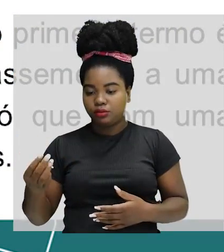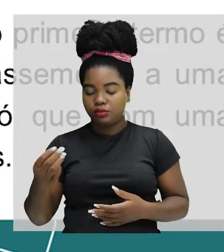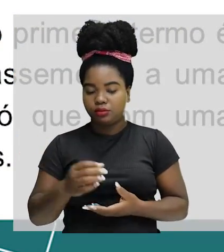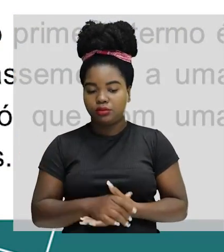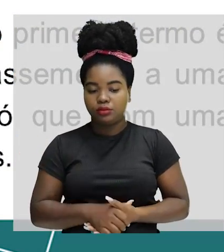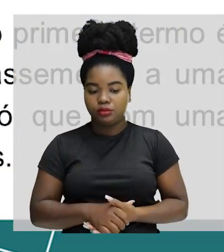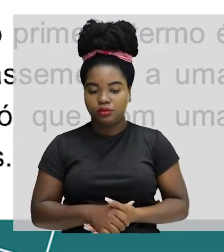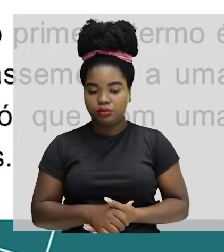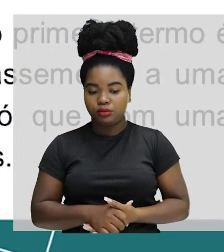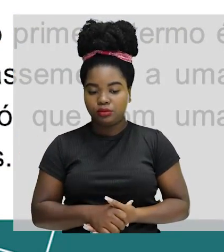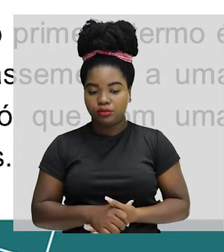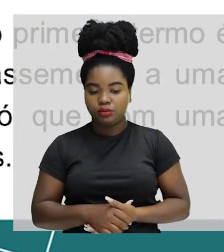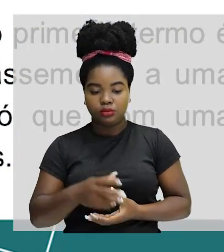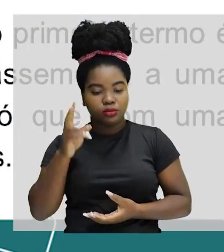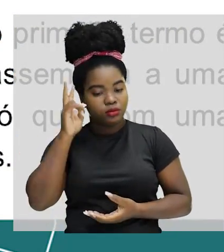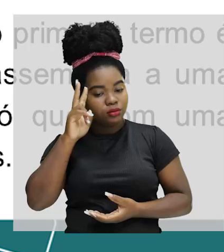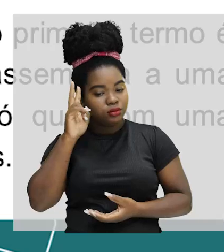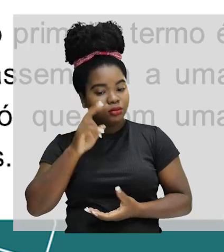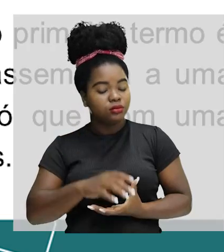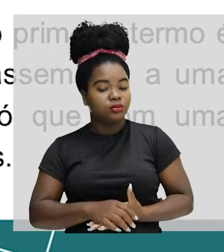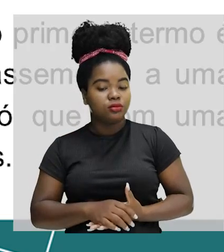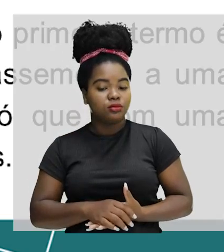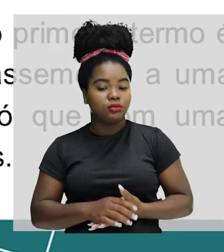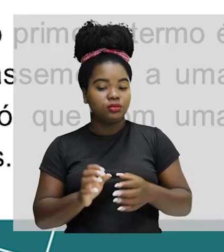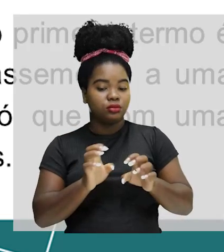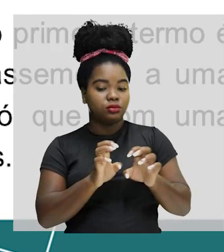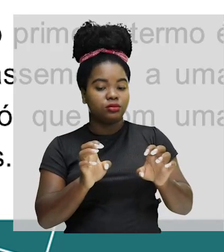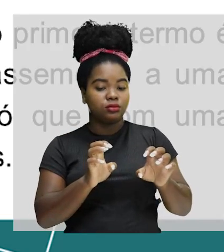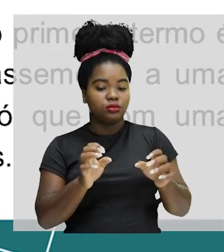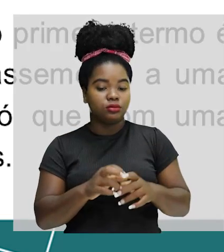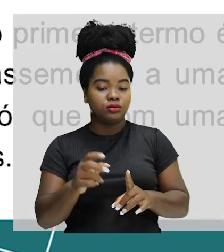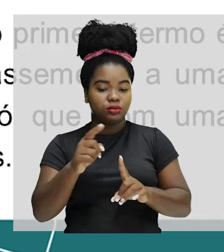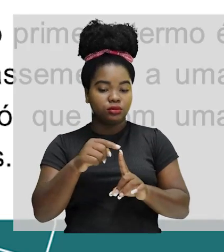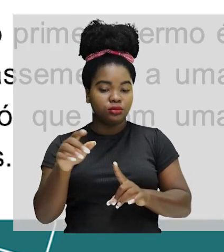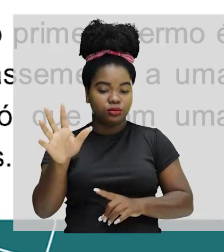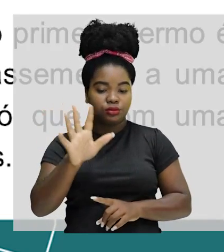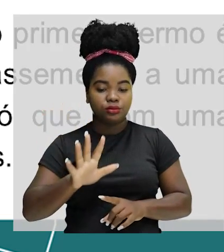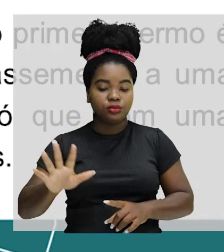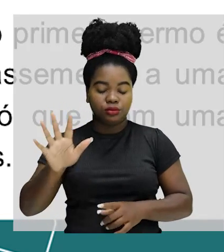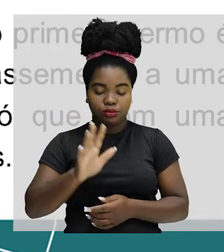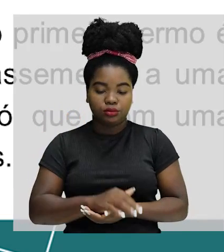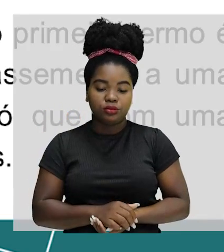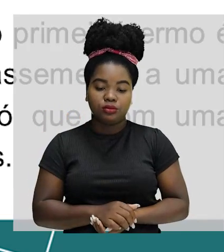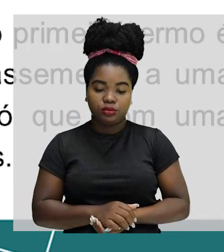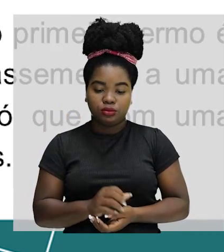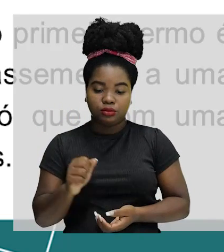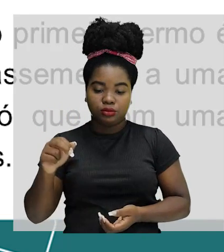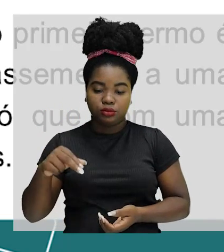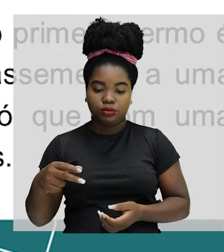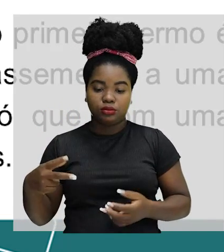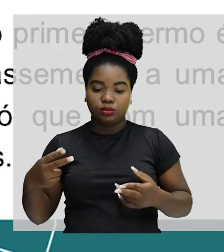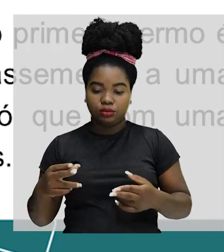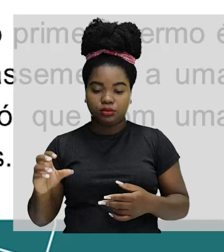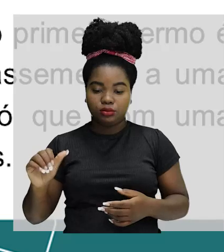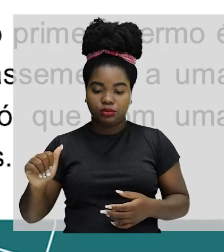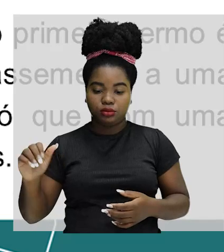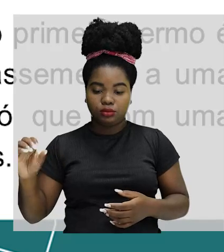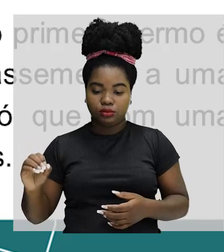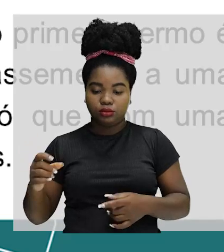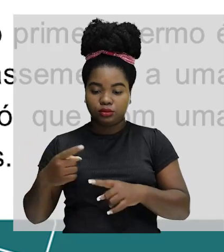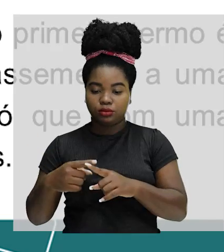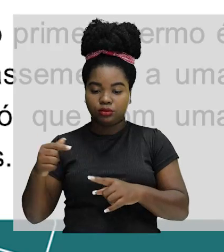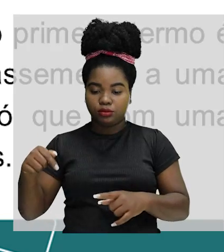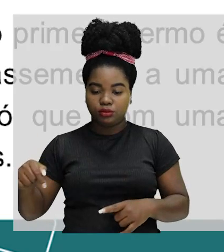19.683. E lembre, a gente está considerando a fórmula do termo geral, fazendo aquele pequeno ajuste, tá? A n é igual a 0 vezes q elevado a